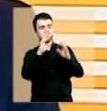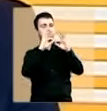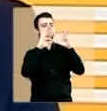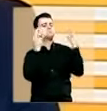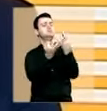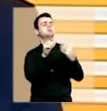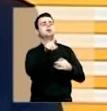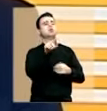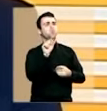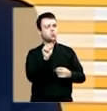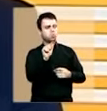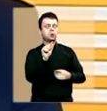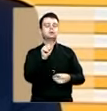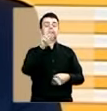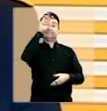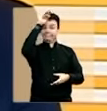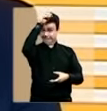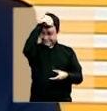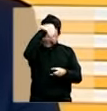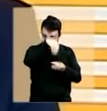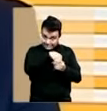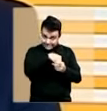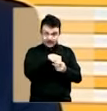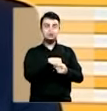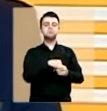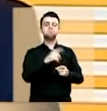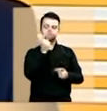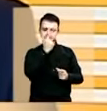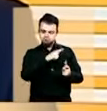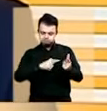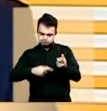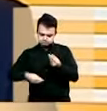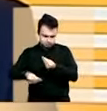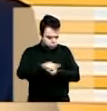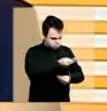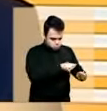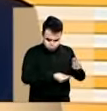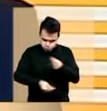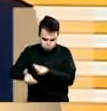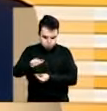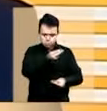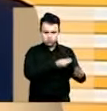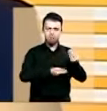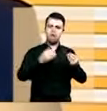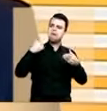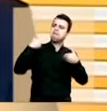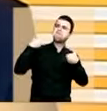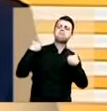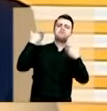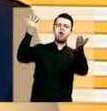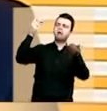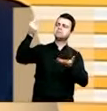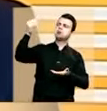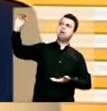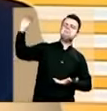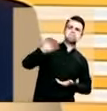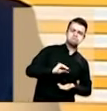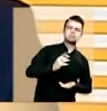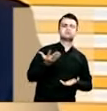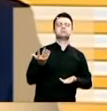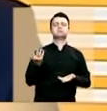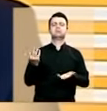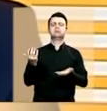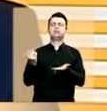aquela família que ela consegue se sustentar, ser autossuficiente. Ela não depende mais apenas